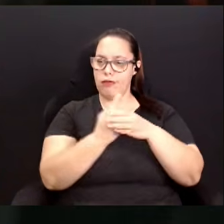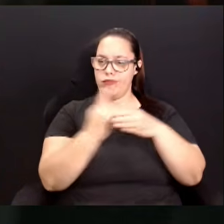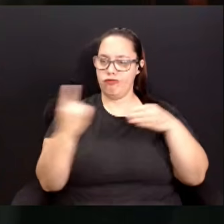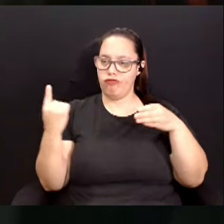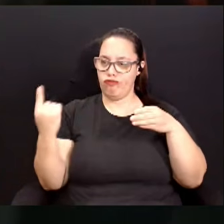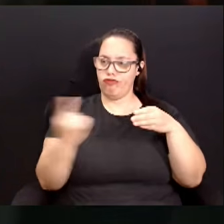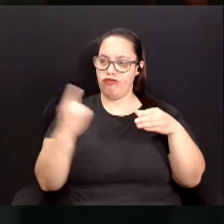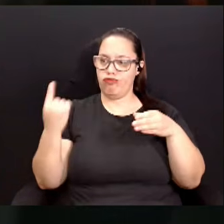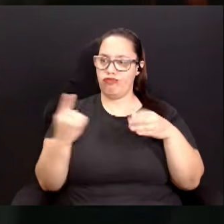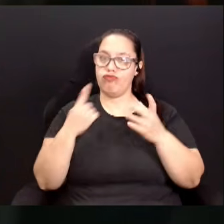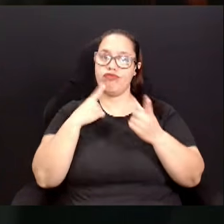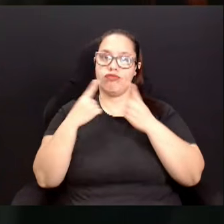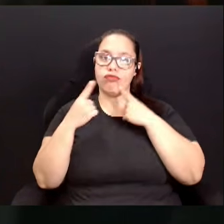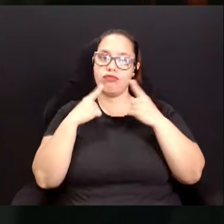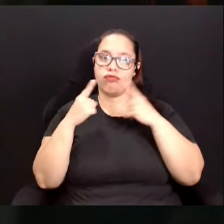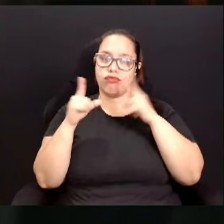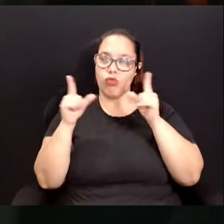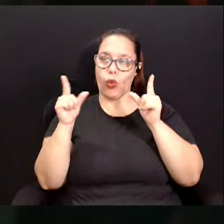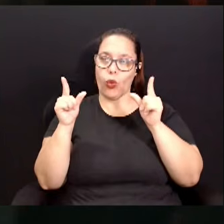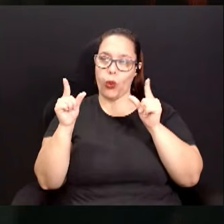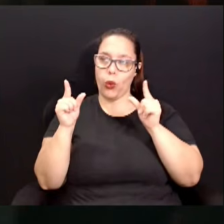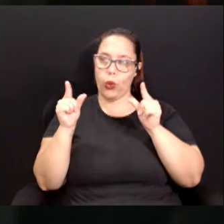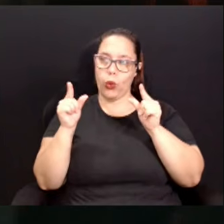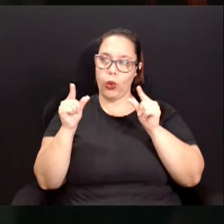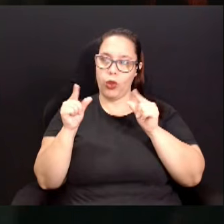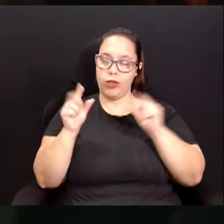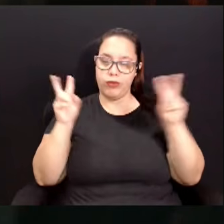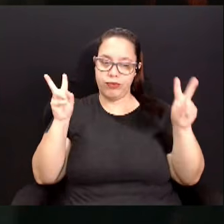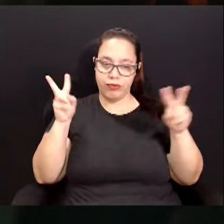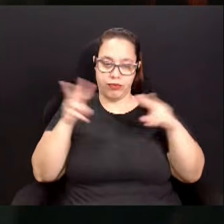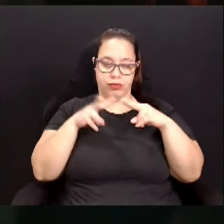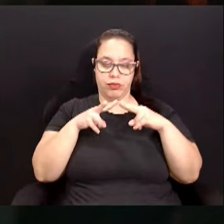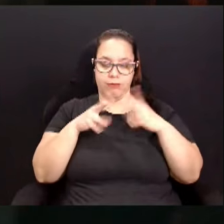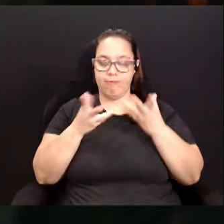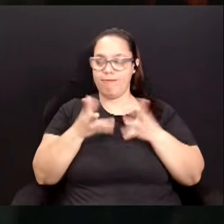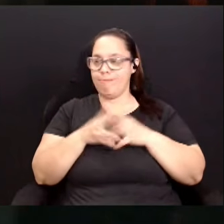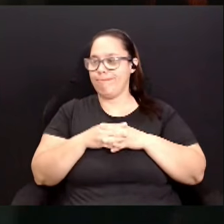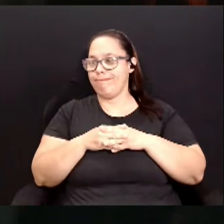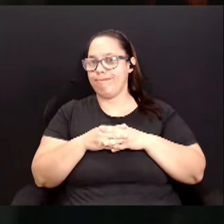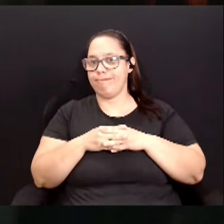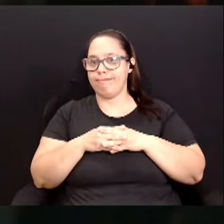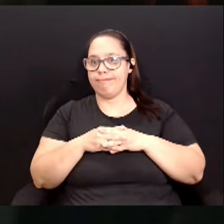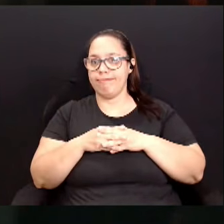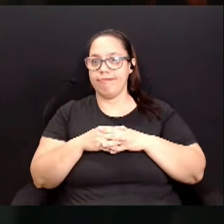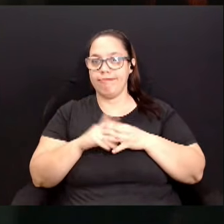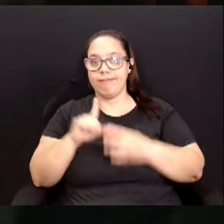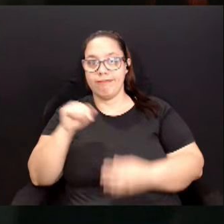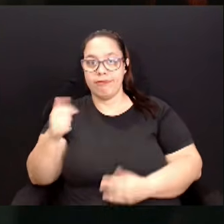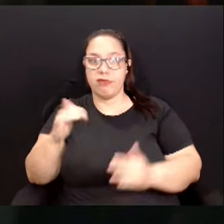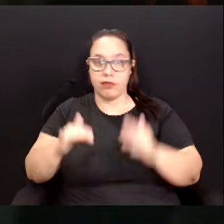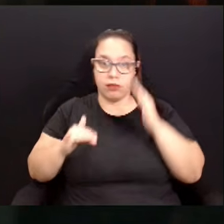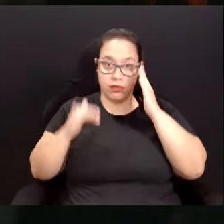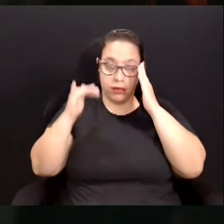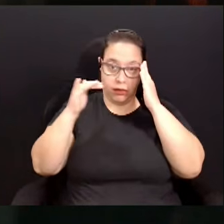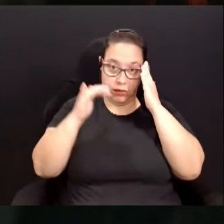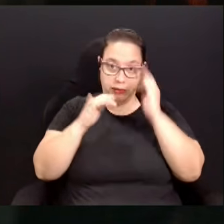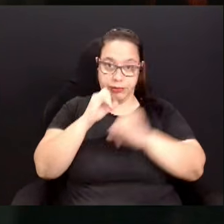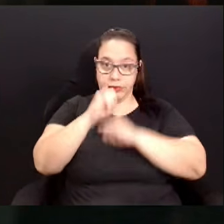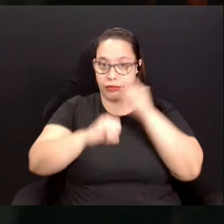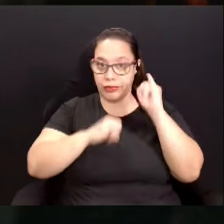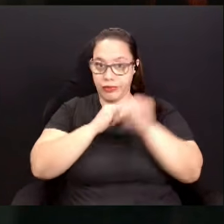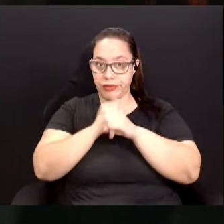foi se perdendo, né, o olho no olho, que eu digo. Aí depois vem essa crescente da internet com as